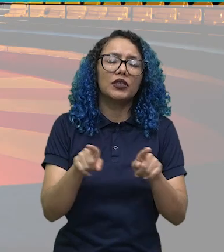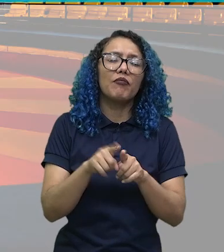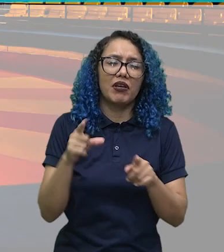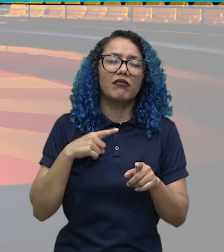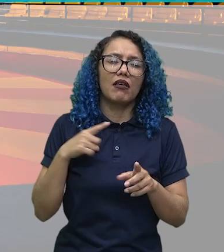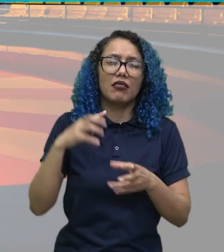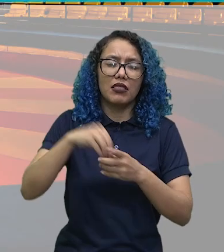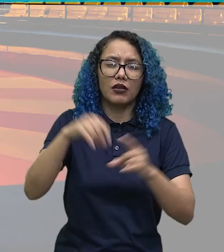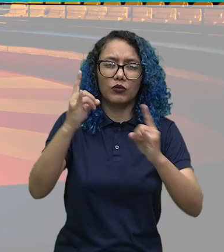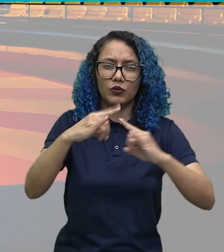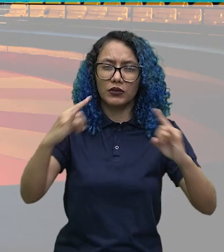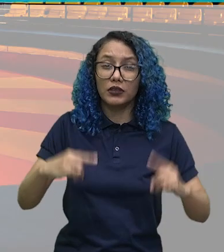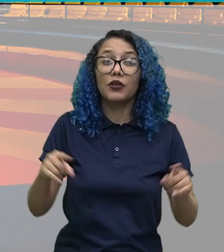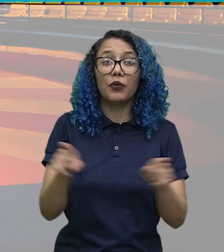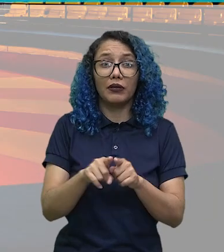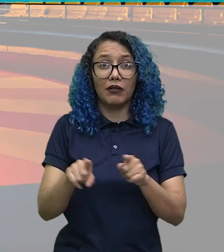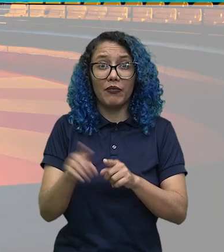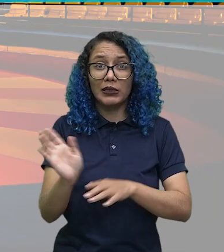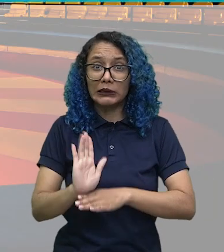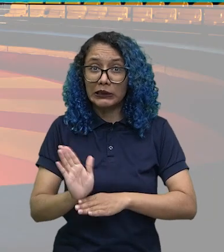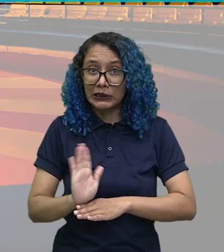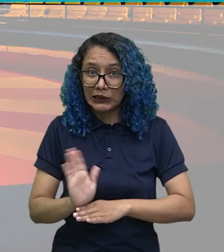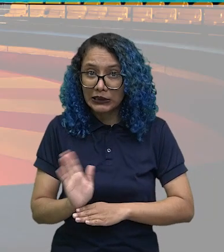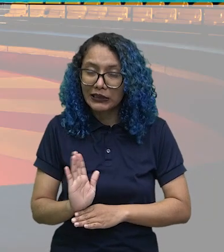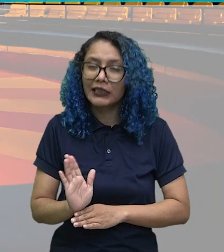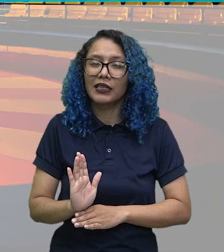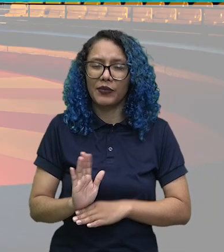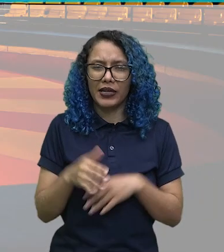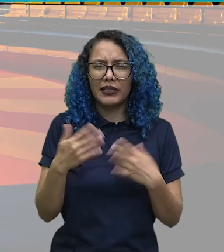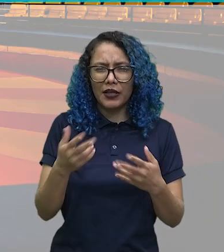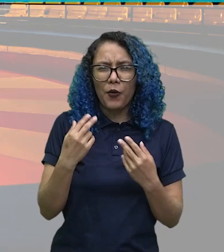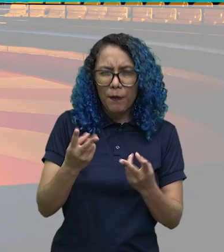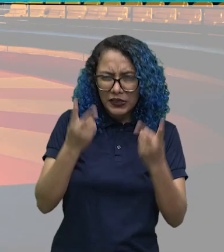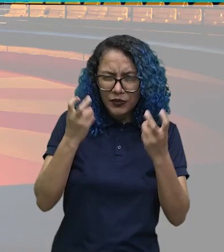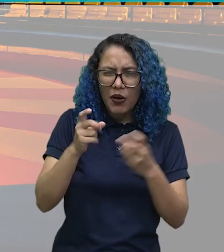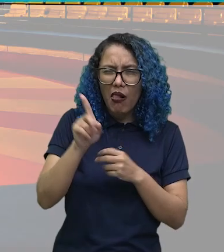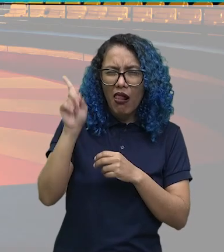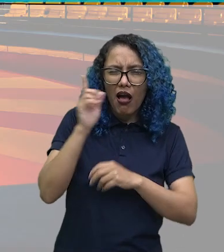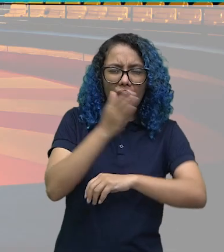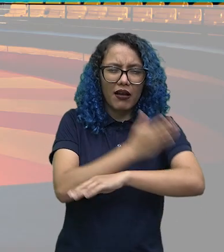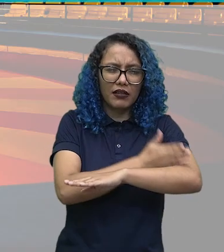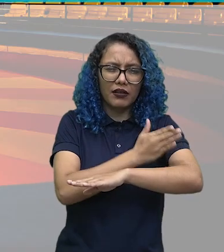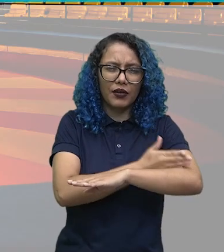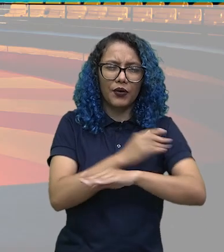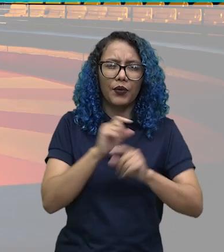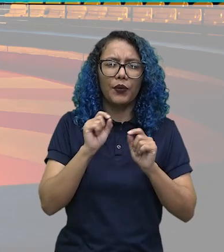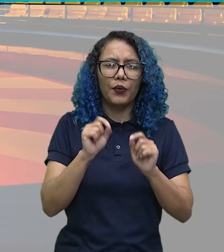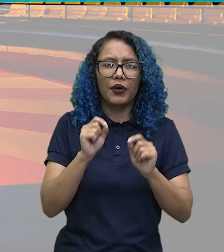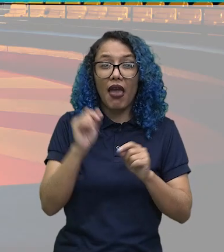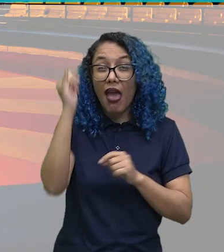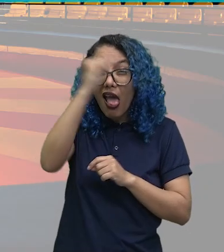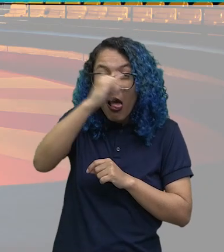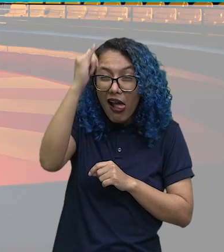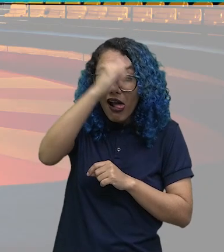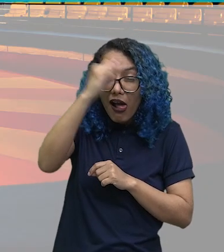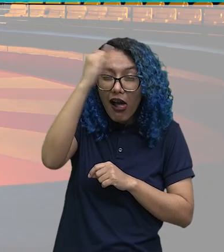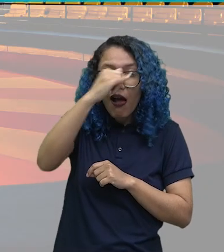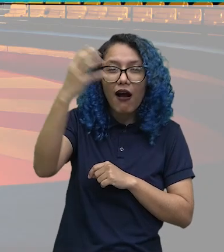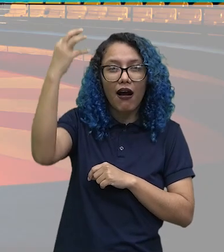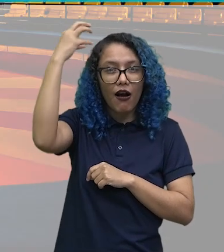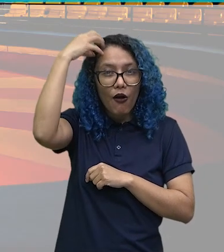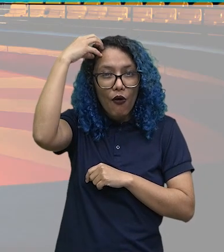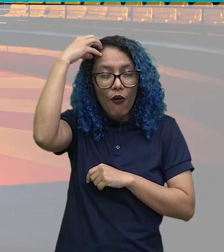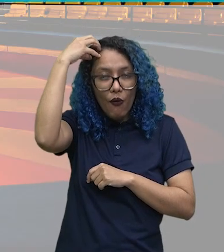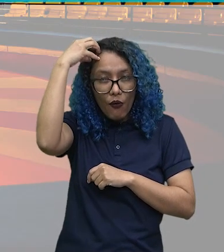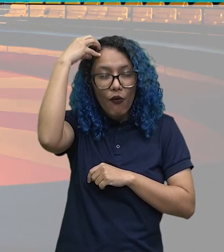do circo, também no cinema. Então, viram que lá na Idade Média havia um bobo da corte que